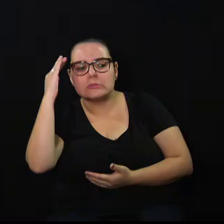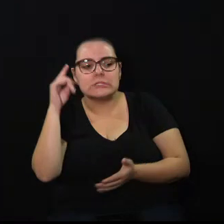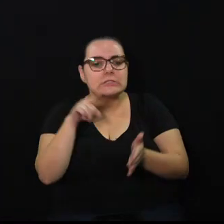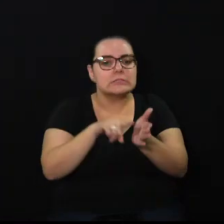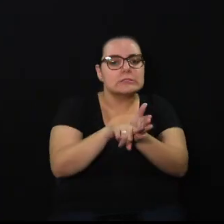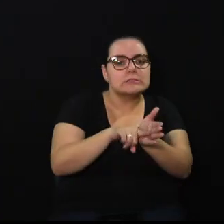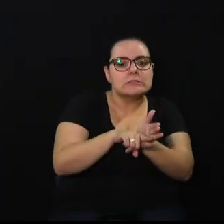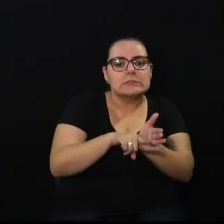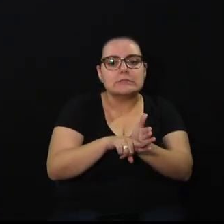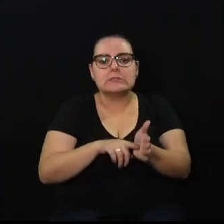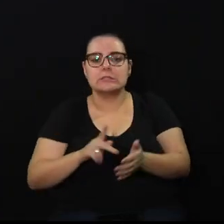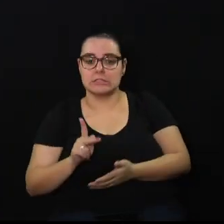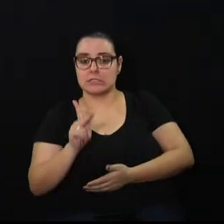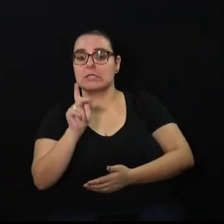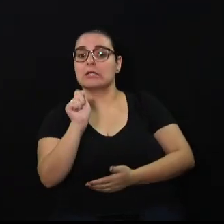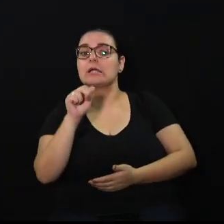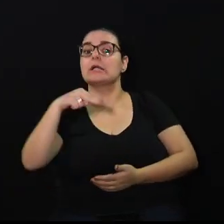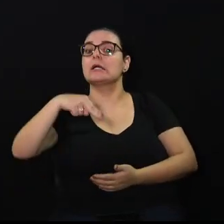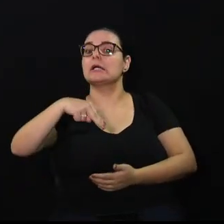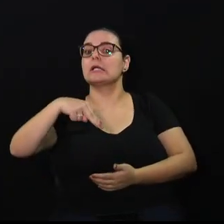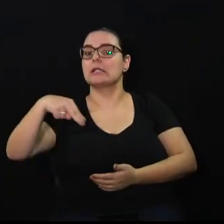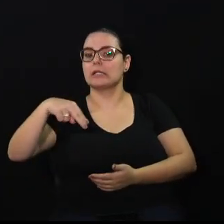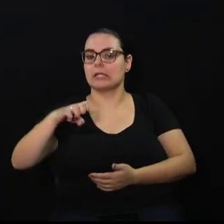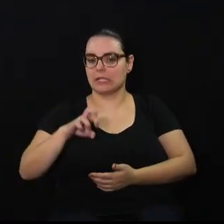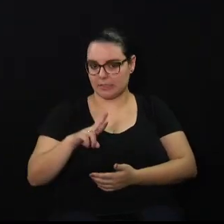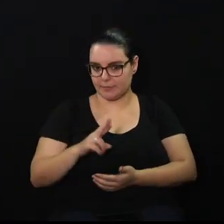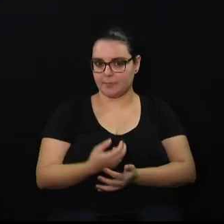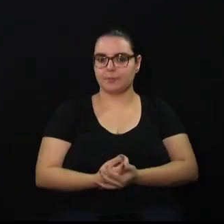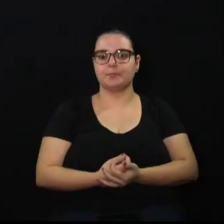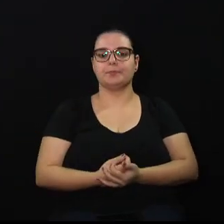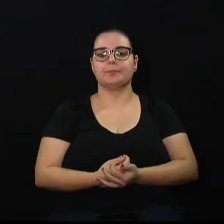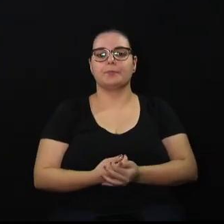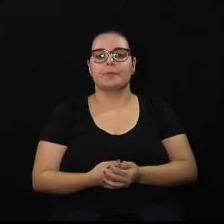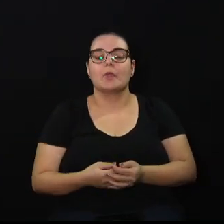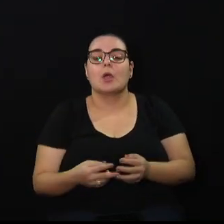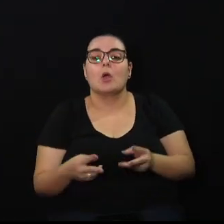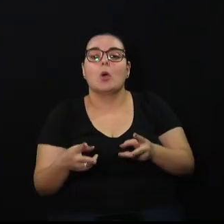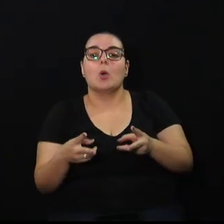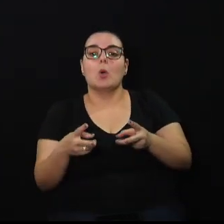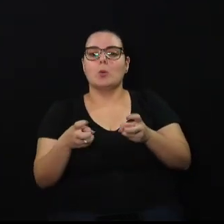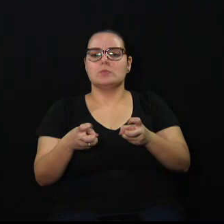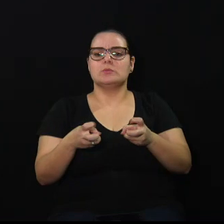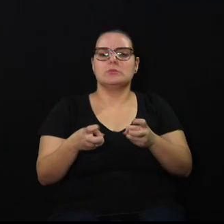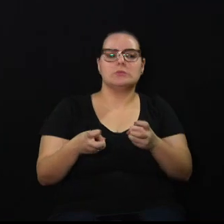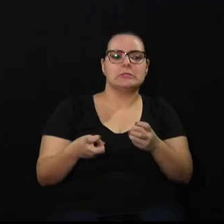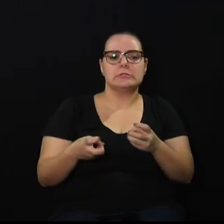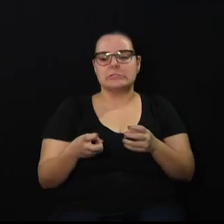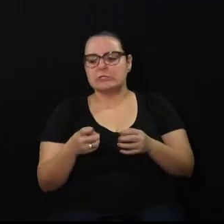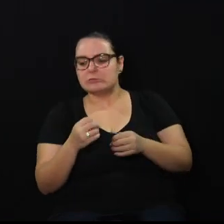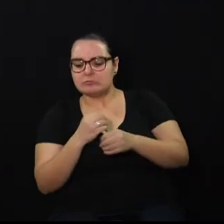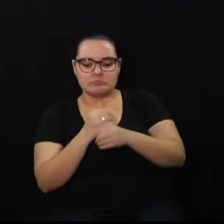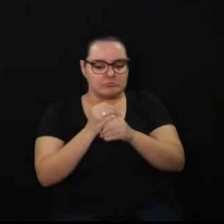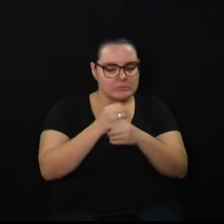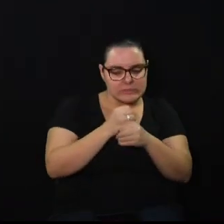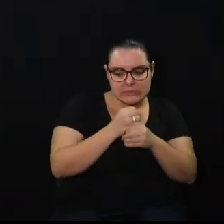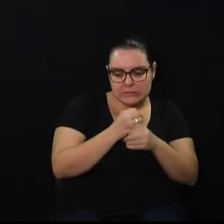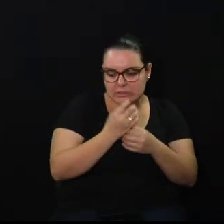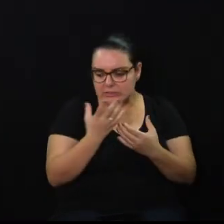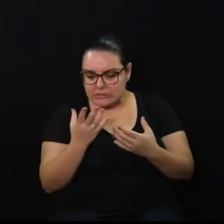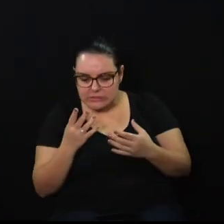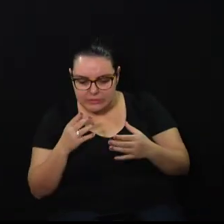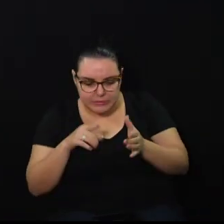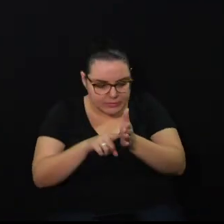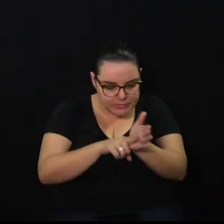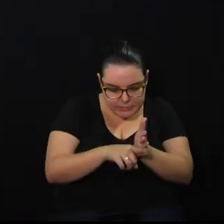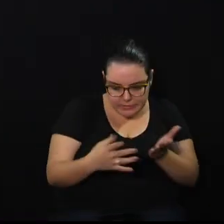cana ele pesquisa ainda mais ele ele observa então que nenhum exame de laboratório nenhum outro exame é capaz de diferenciar